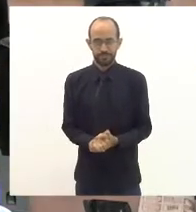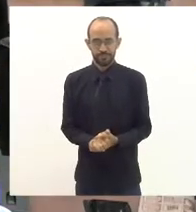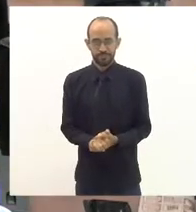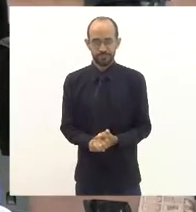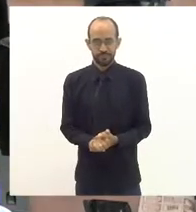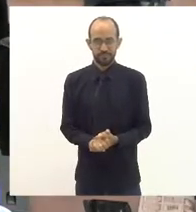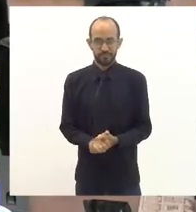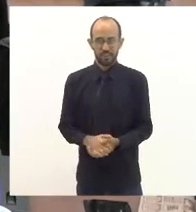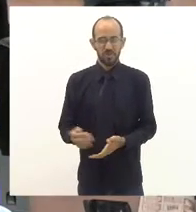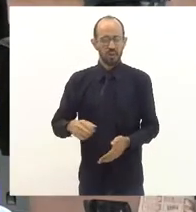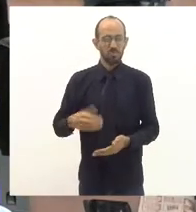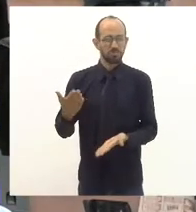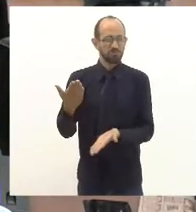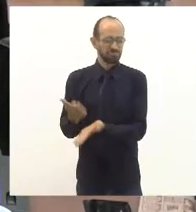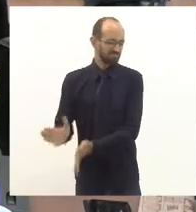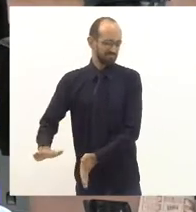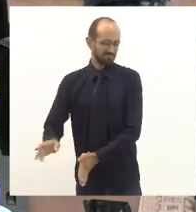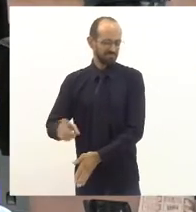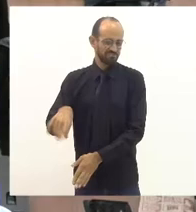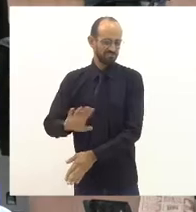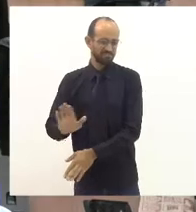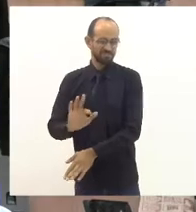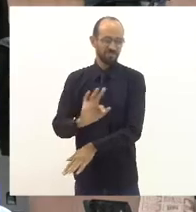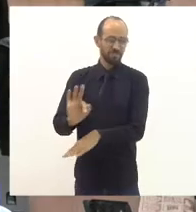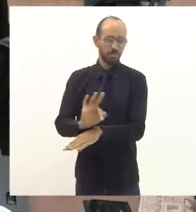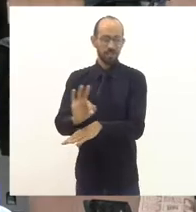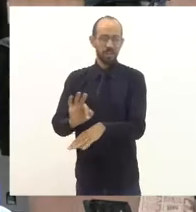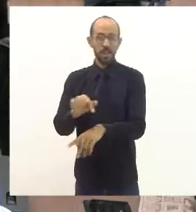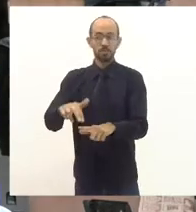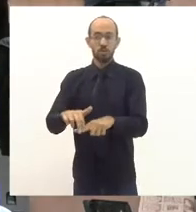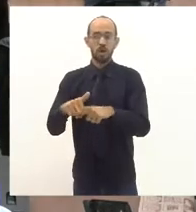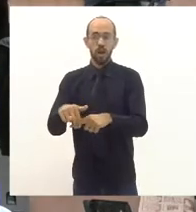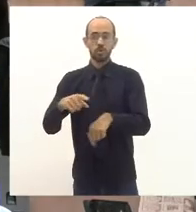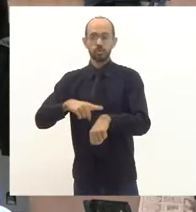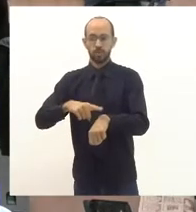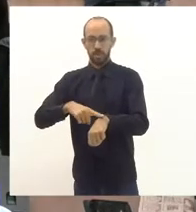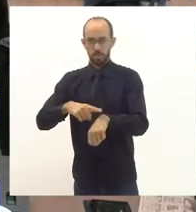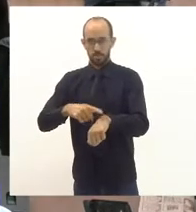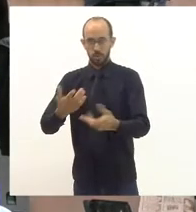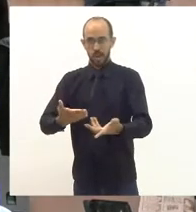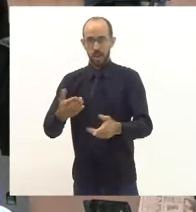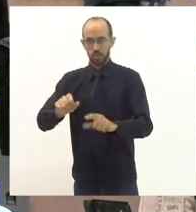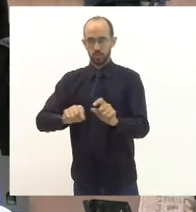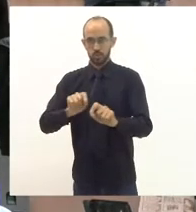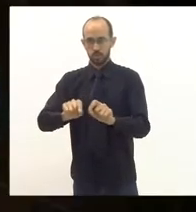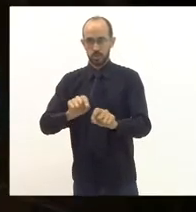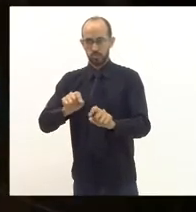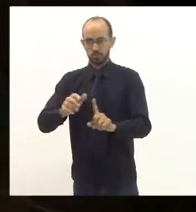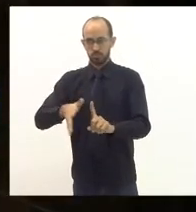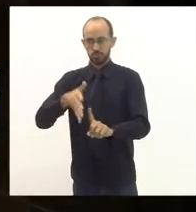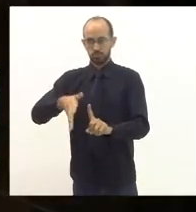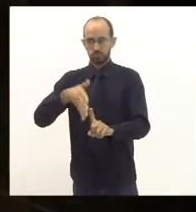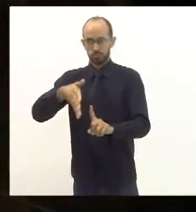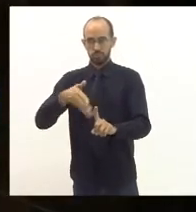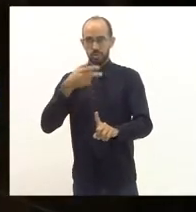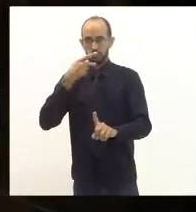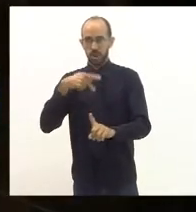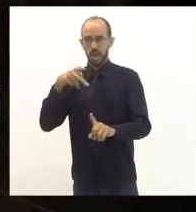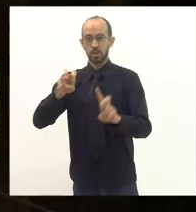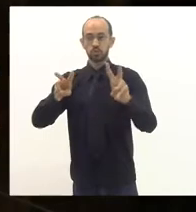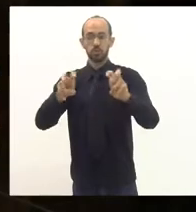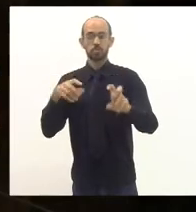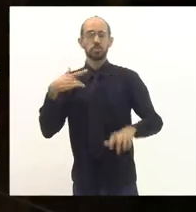dispensando formalidades, né? Porque o tempo é curto. Queria utilizar o tempo de fala para falar um pouco sobre